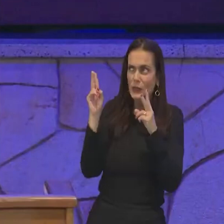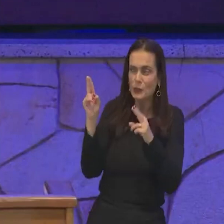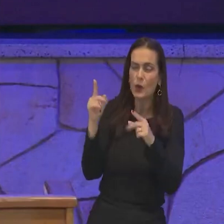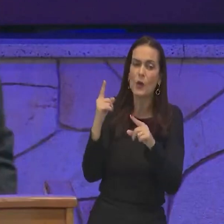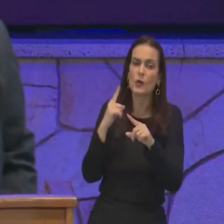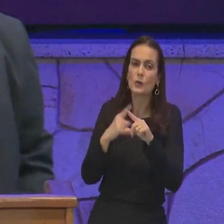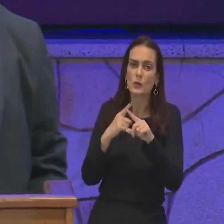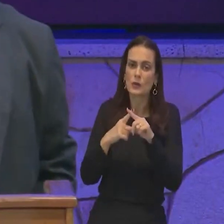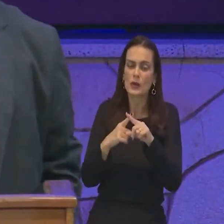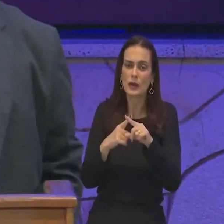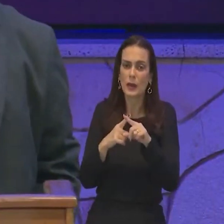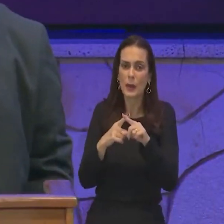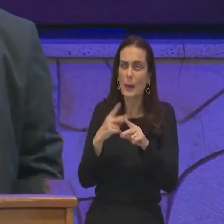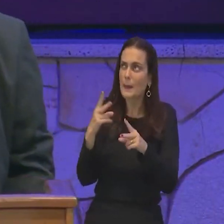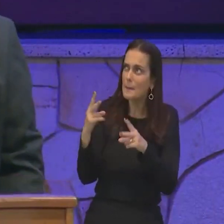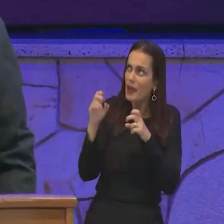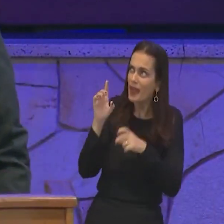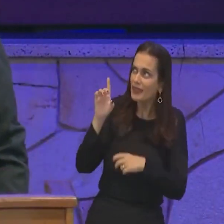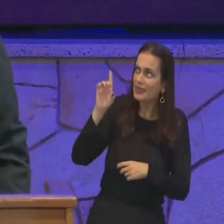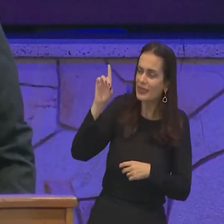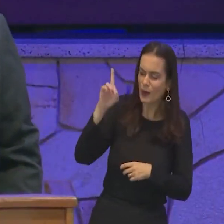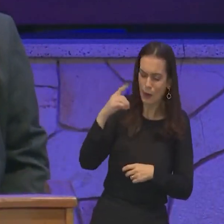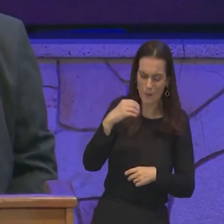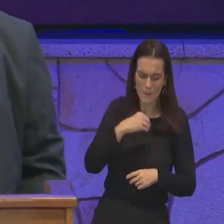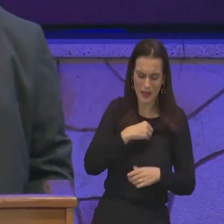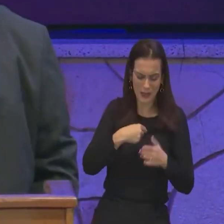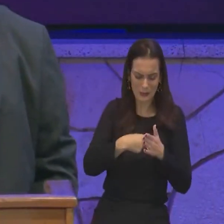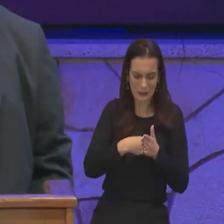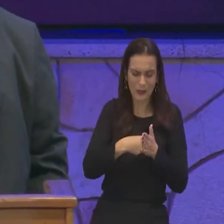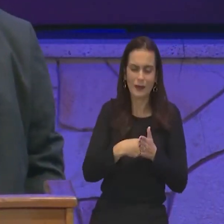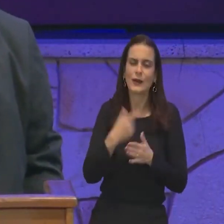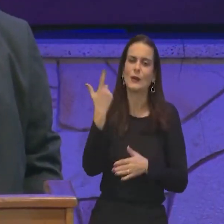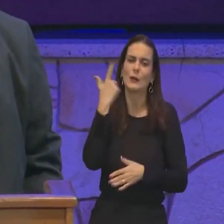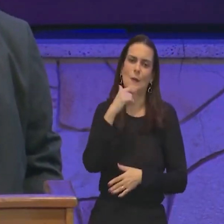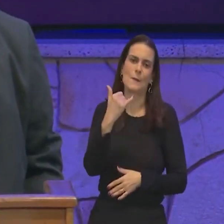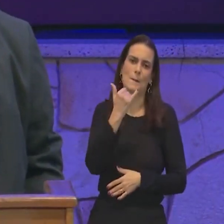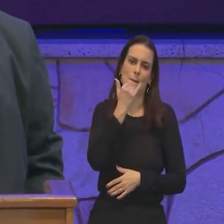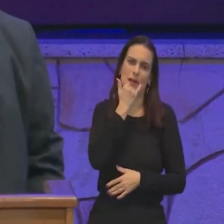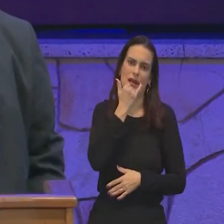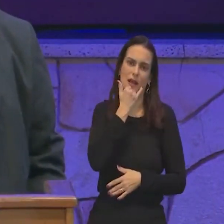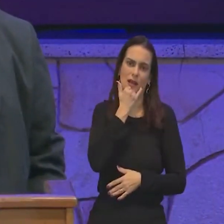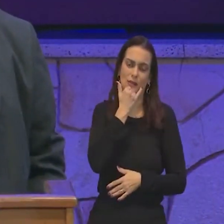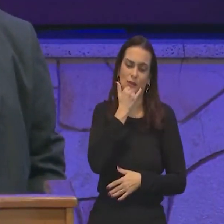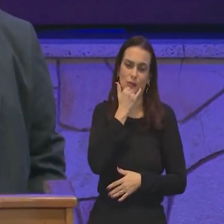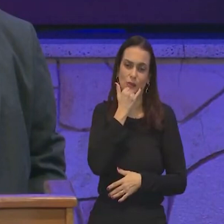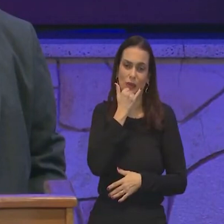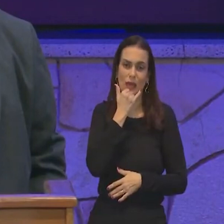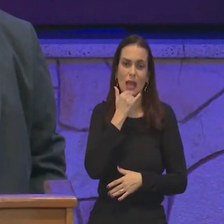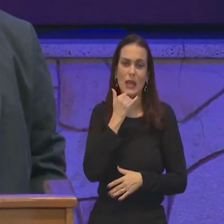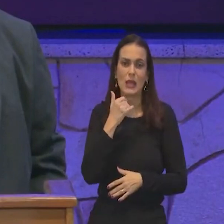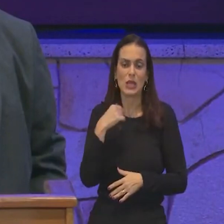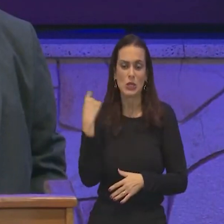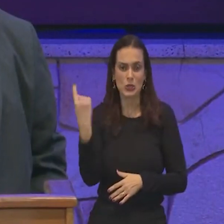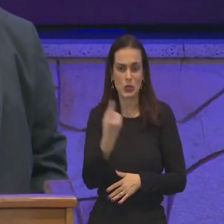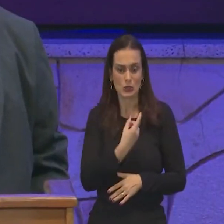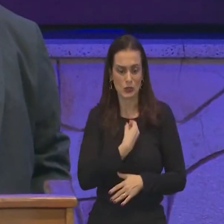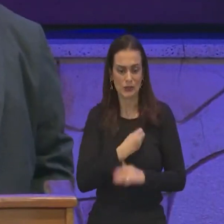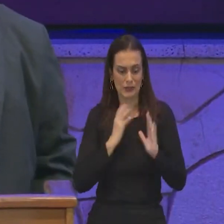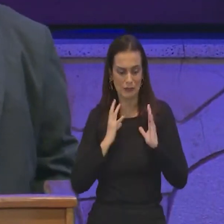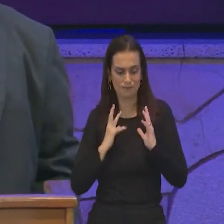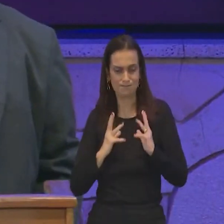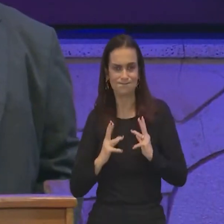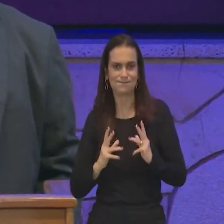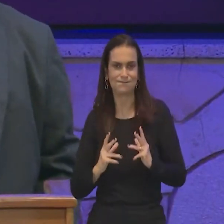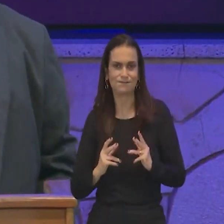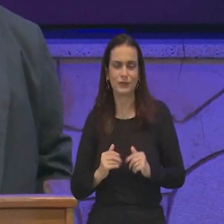nós temos uma visão de Deus, os nossos pecados são perdoados e os nossos lábios são purificados, meus irmãos.